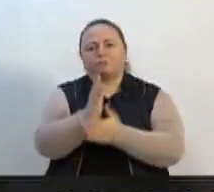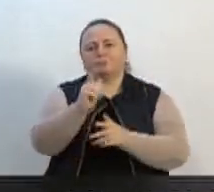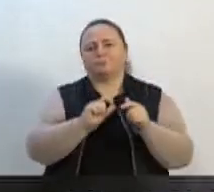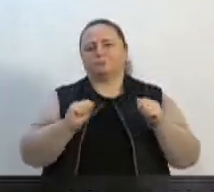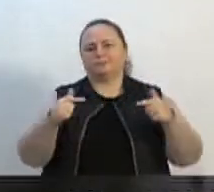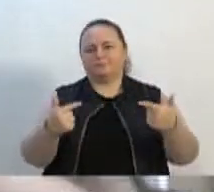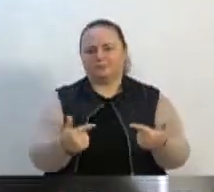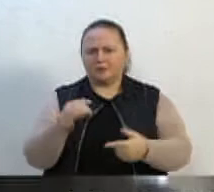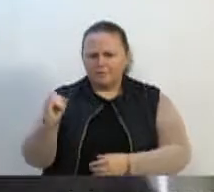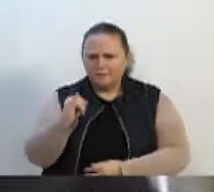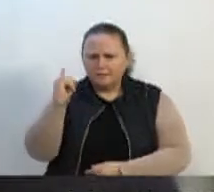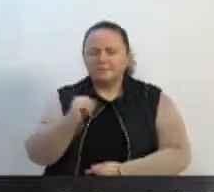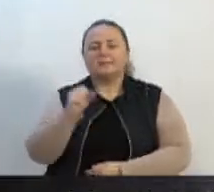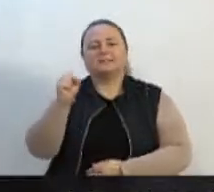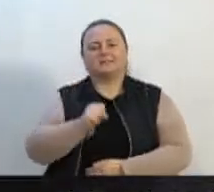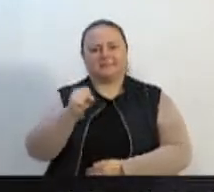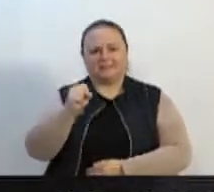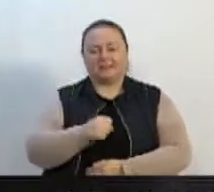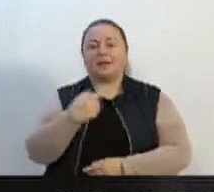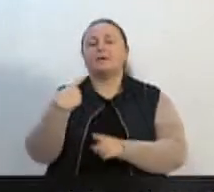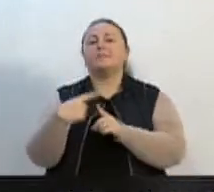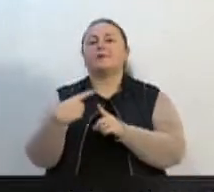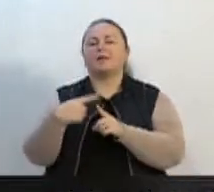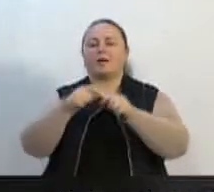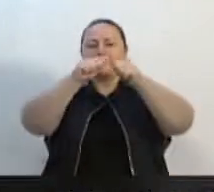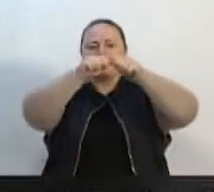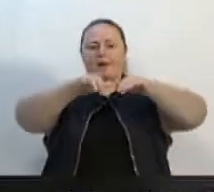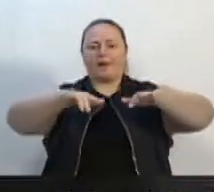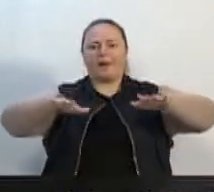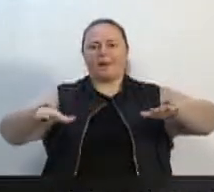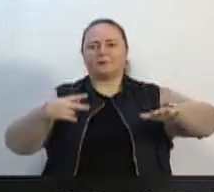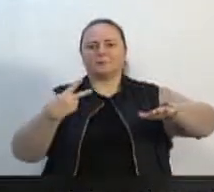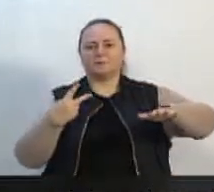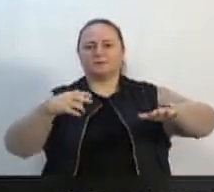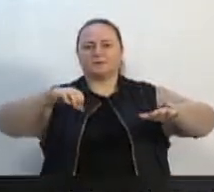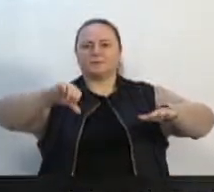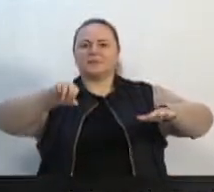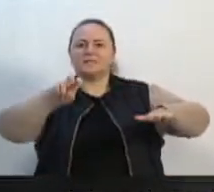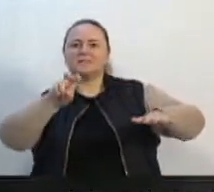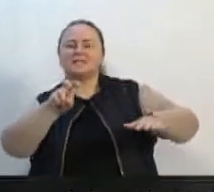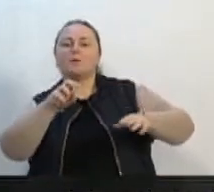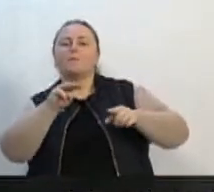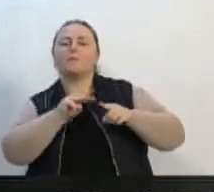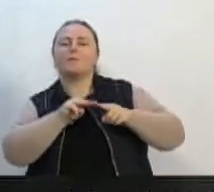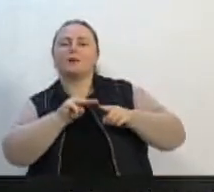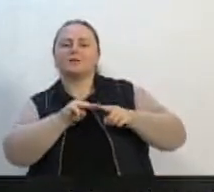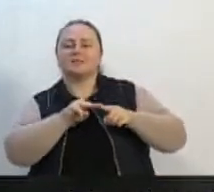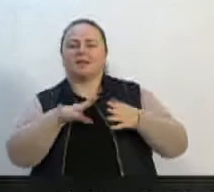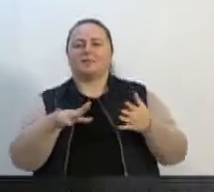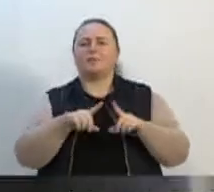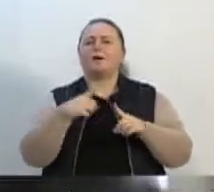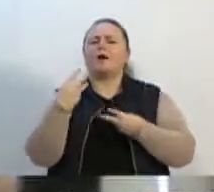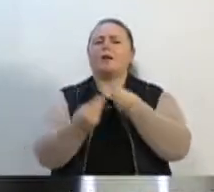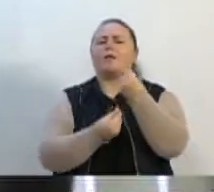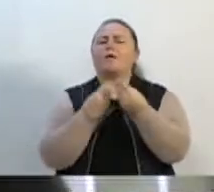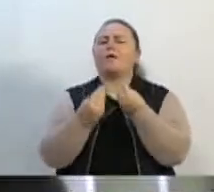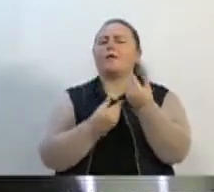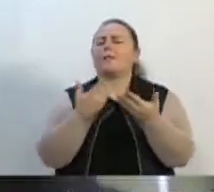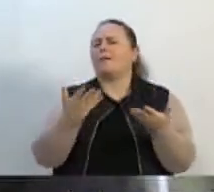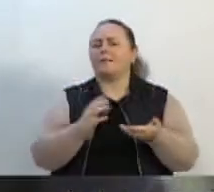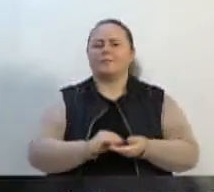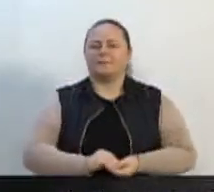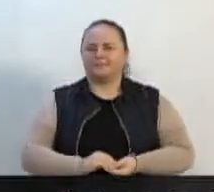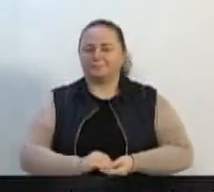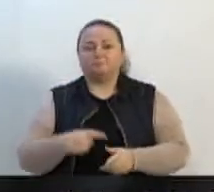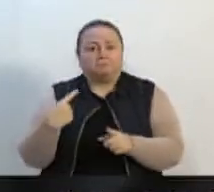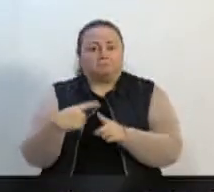de dúvidas, porque se estende a 295 municípios de Santa Catarina. Agora, como é que isso vai operacionalizar? Porque não há uma